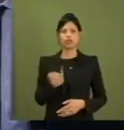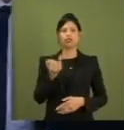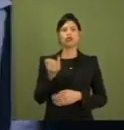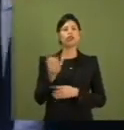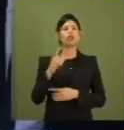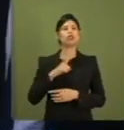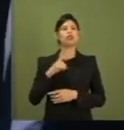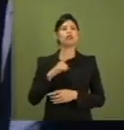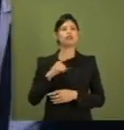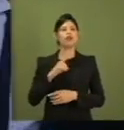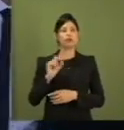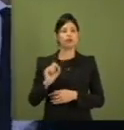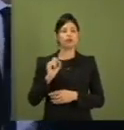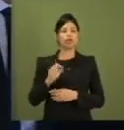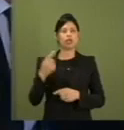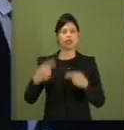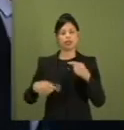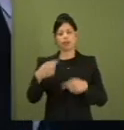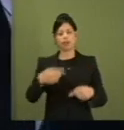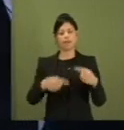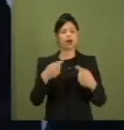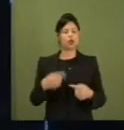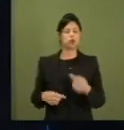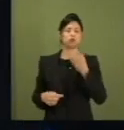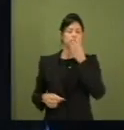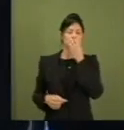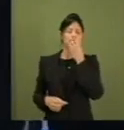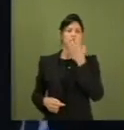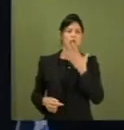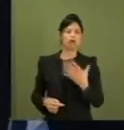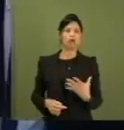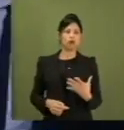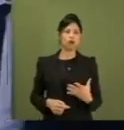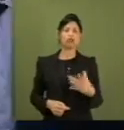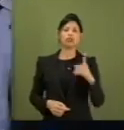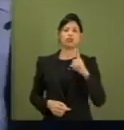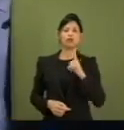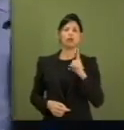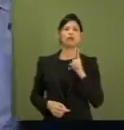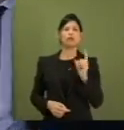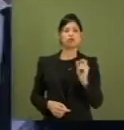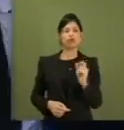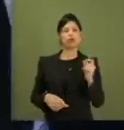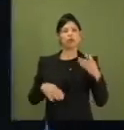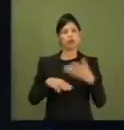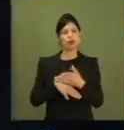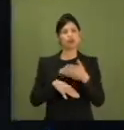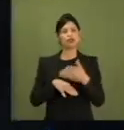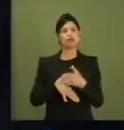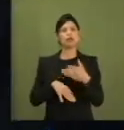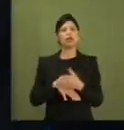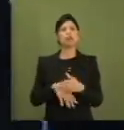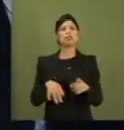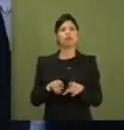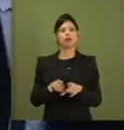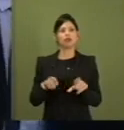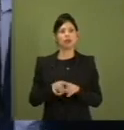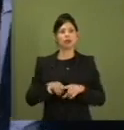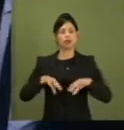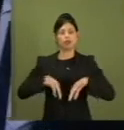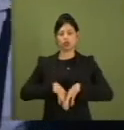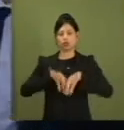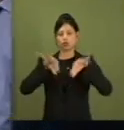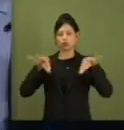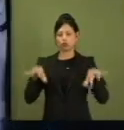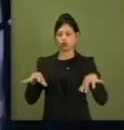um requerimento que construímos, eu diria, com 2 vetores, oposição e